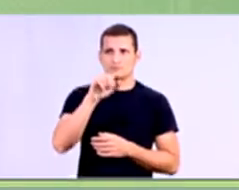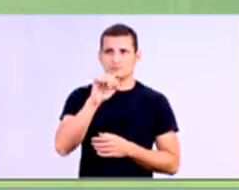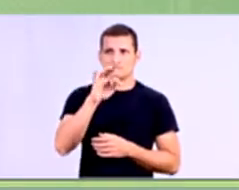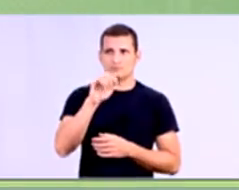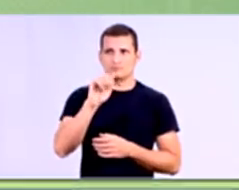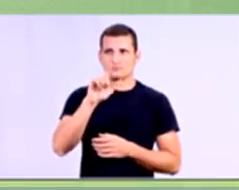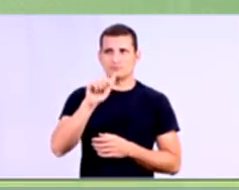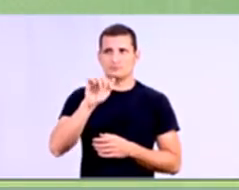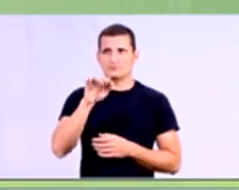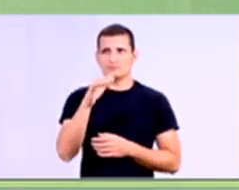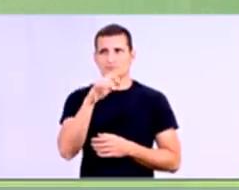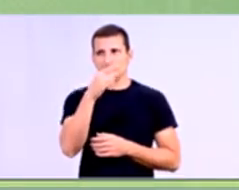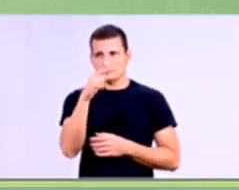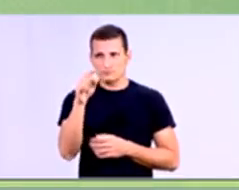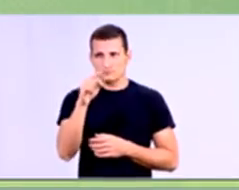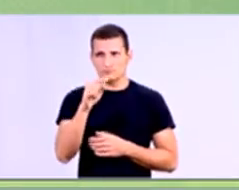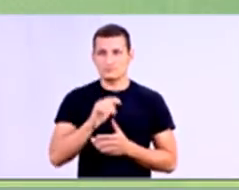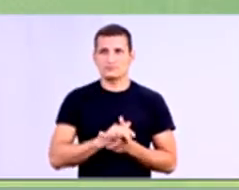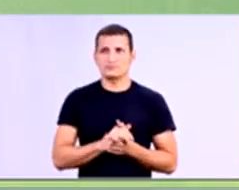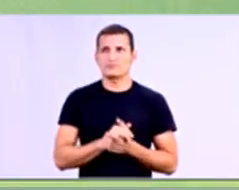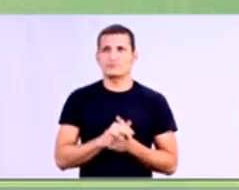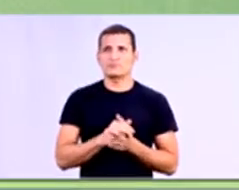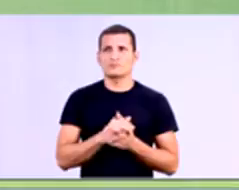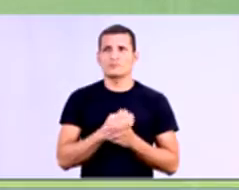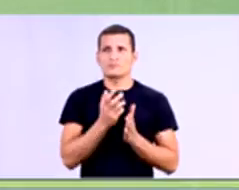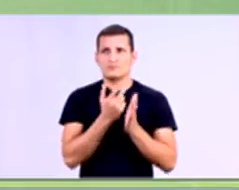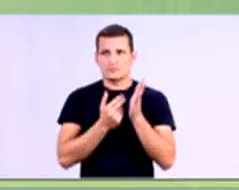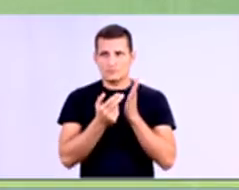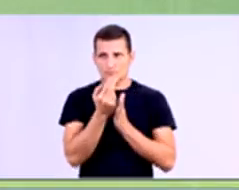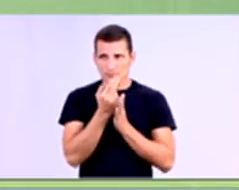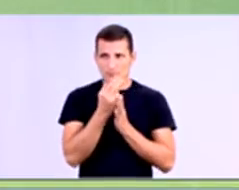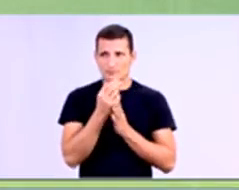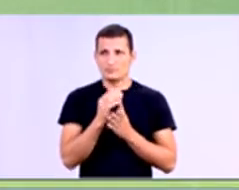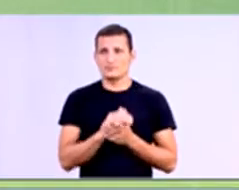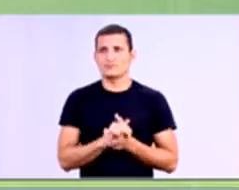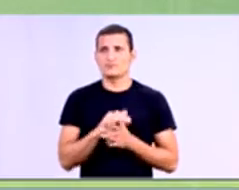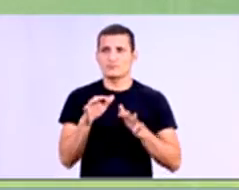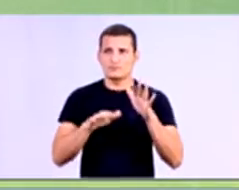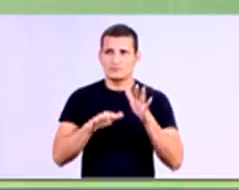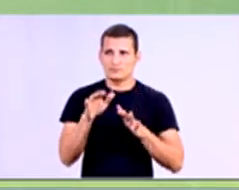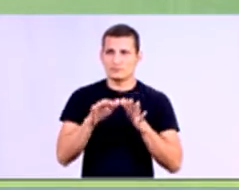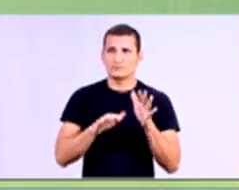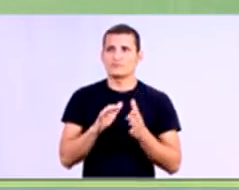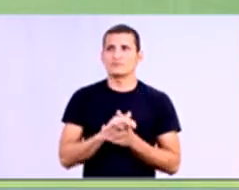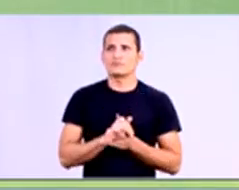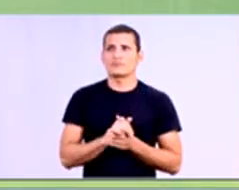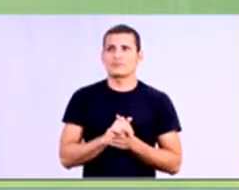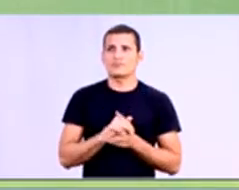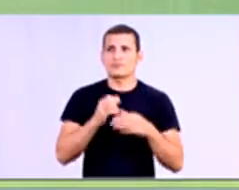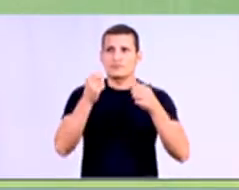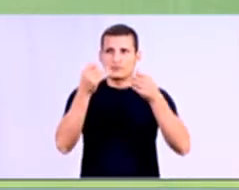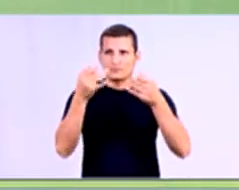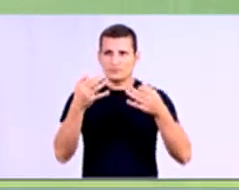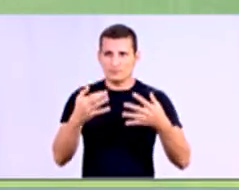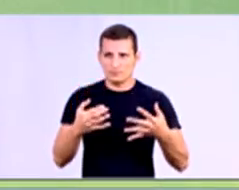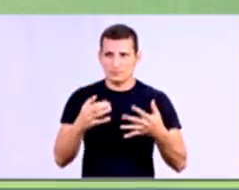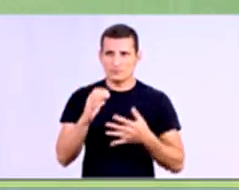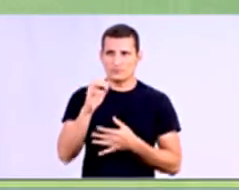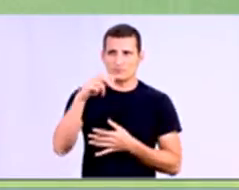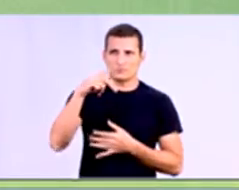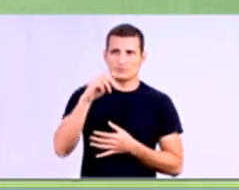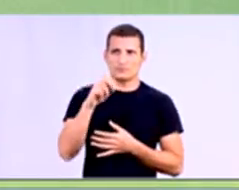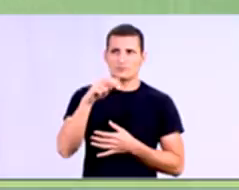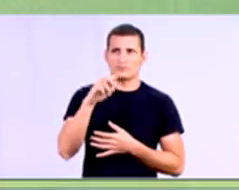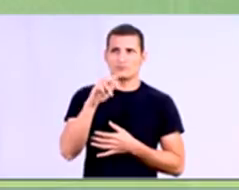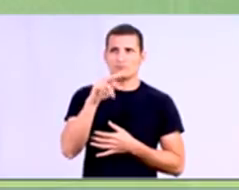ou implantação. O diagrama de instalação, ou diagrama de implantação, depende aí do autor também, descreve os